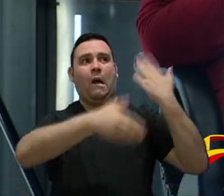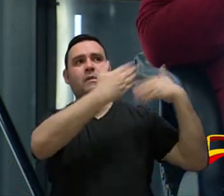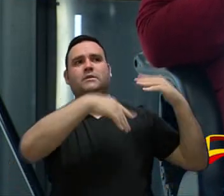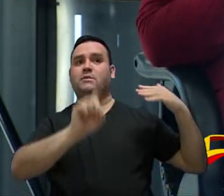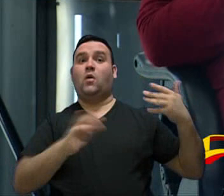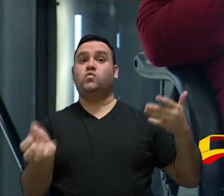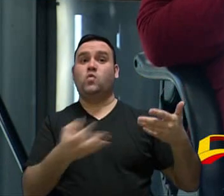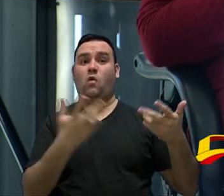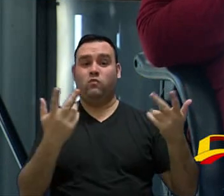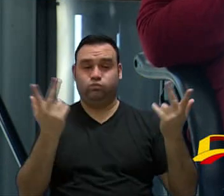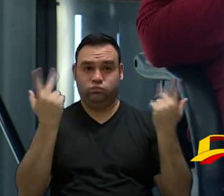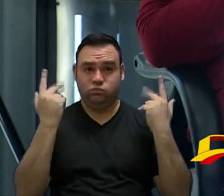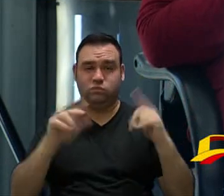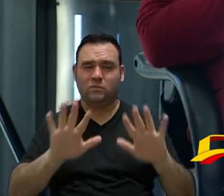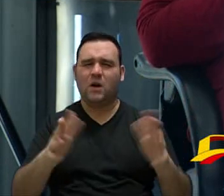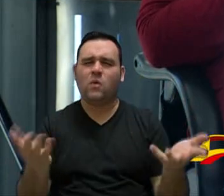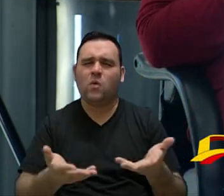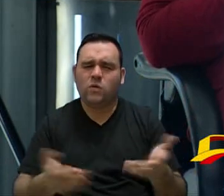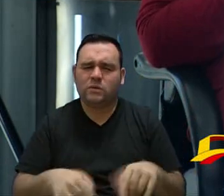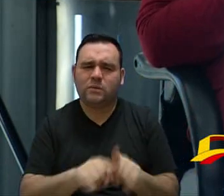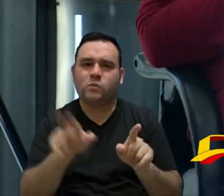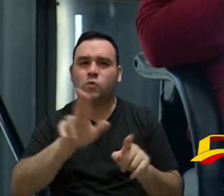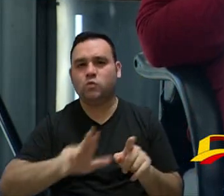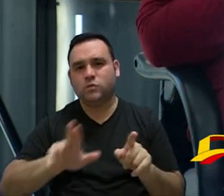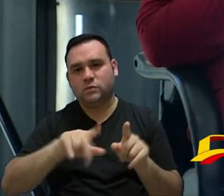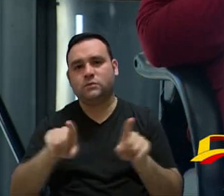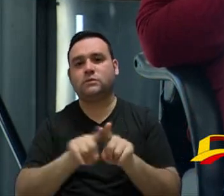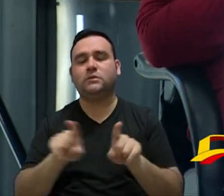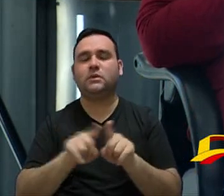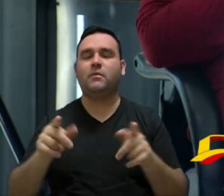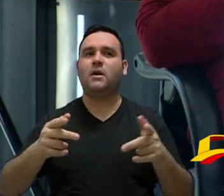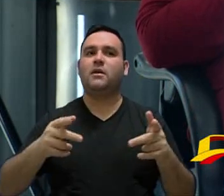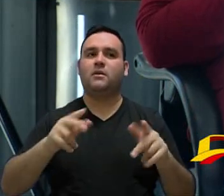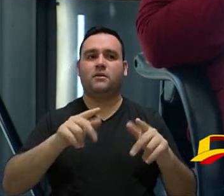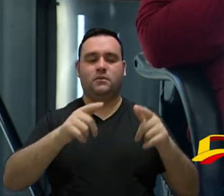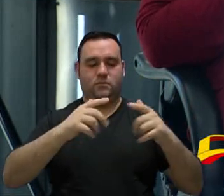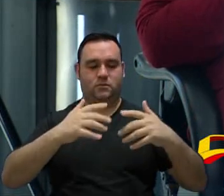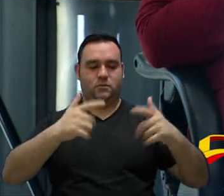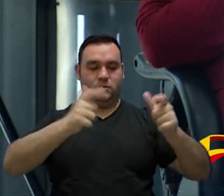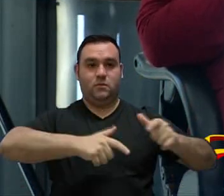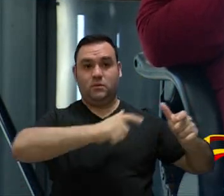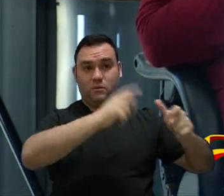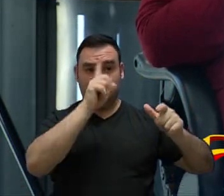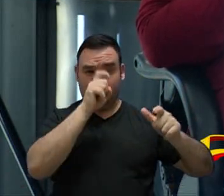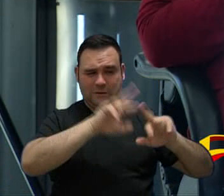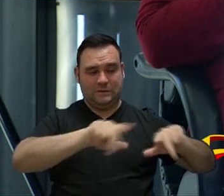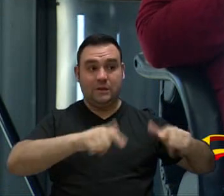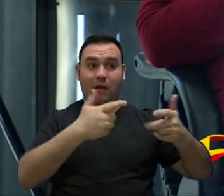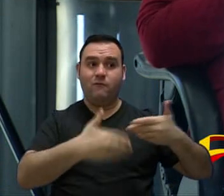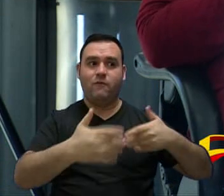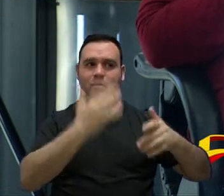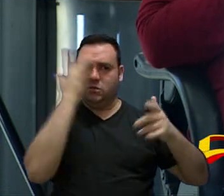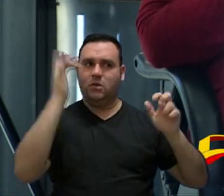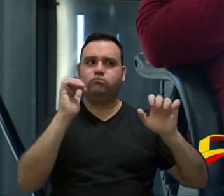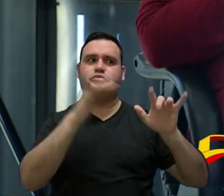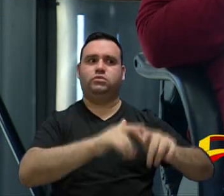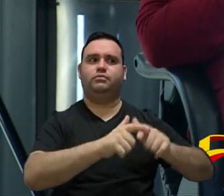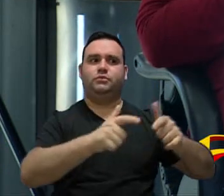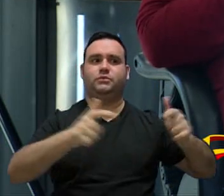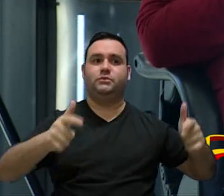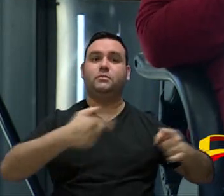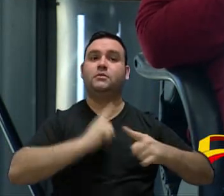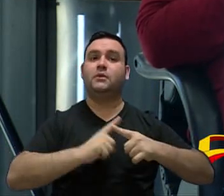antes e a utilização ea e das unidades da saúde elas tenderão a aumentar né